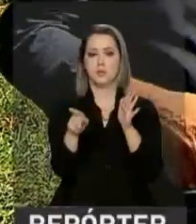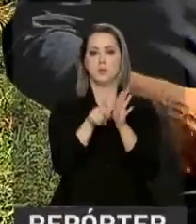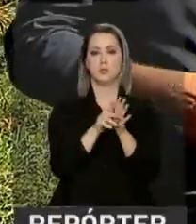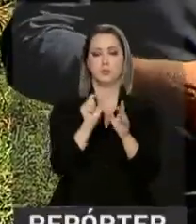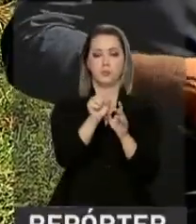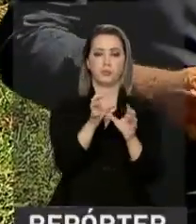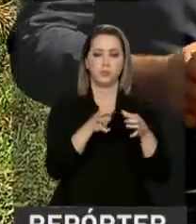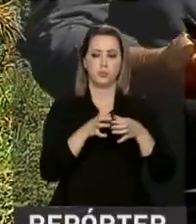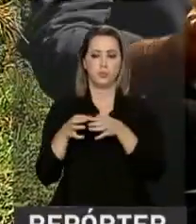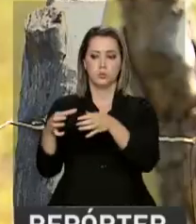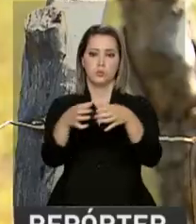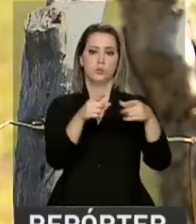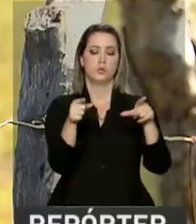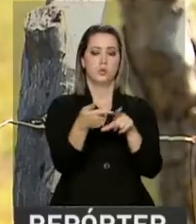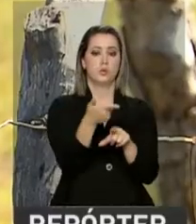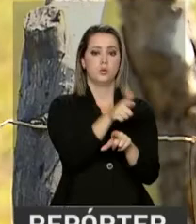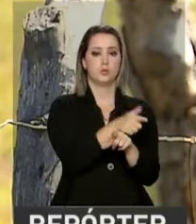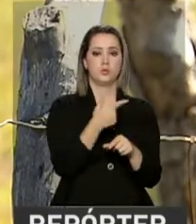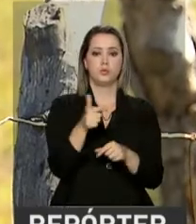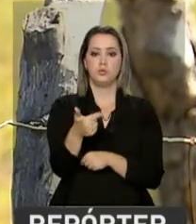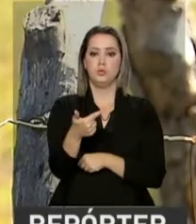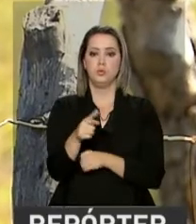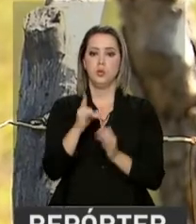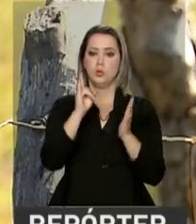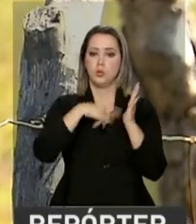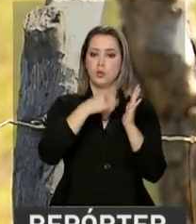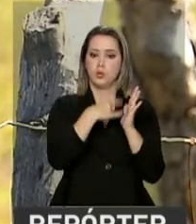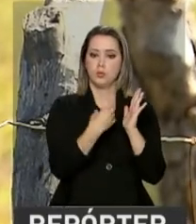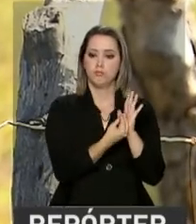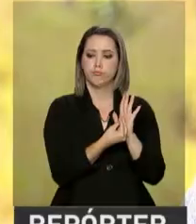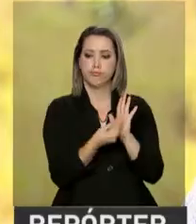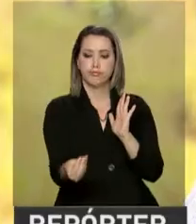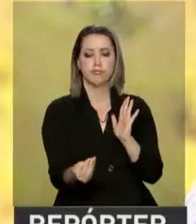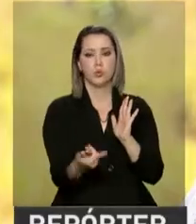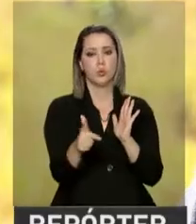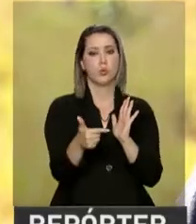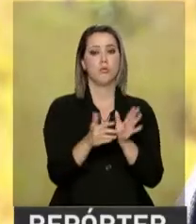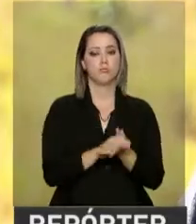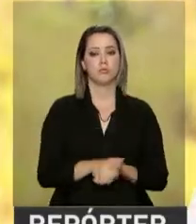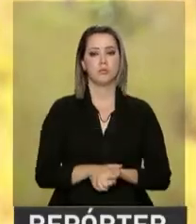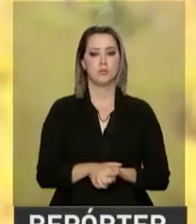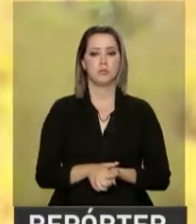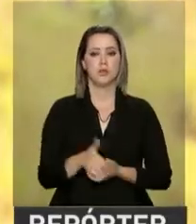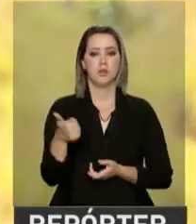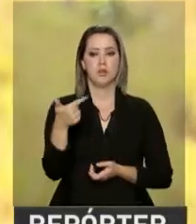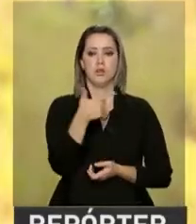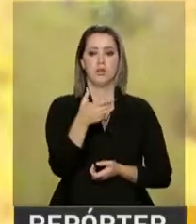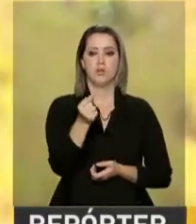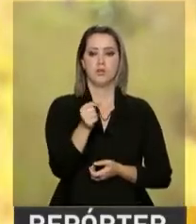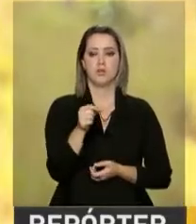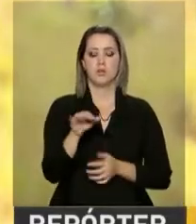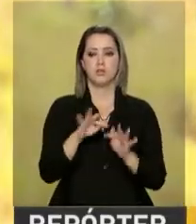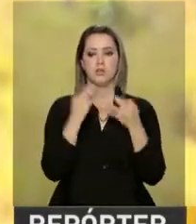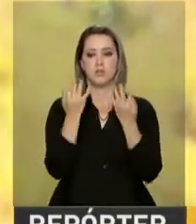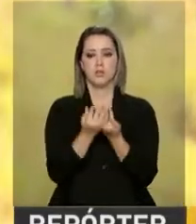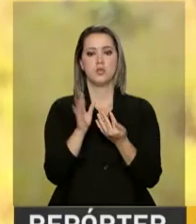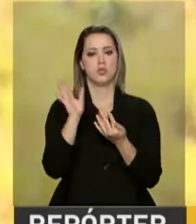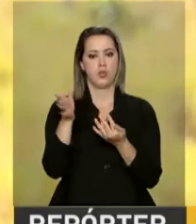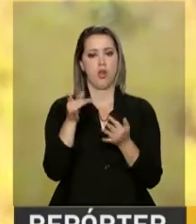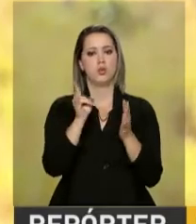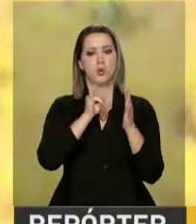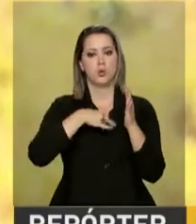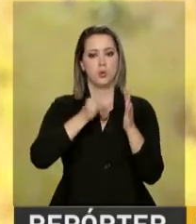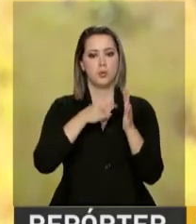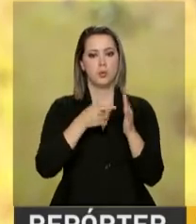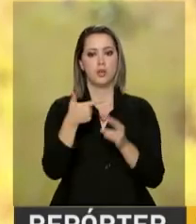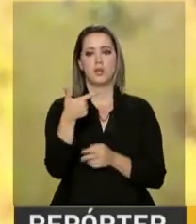outros produtores no local, ele ainda não tem a escritura das terras. Umas 120 famílias já tituladas, umas 10 famílias